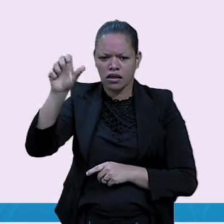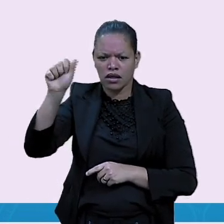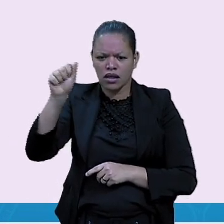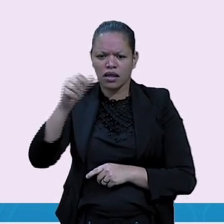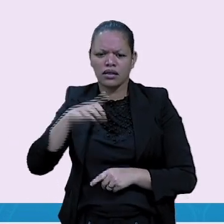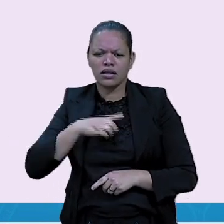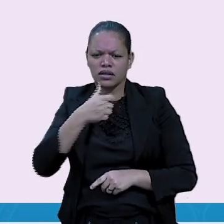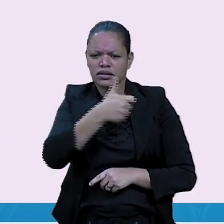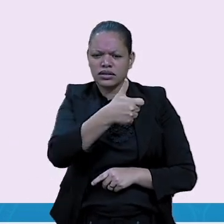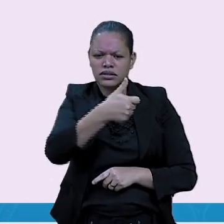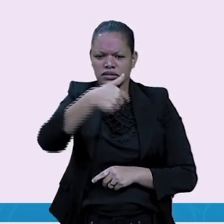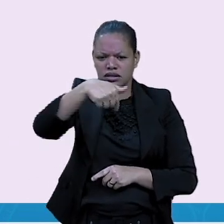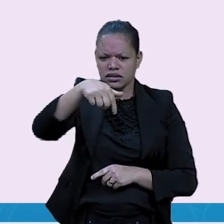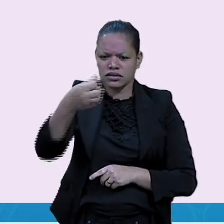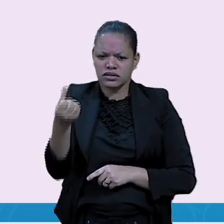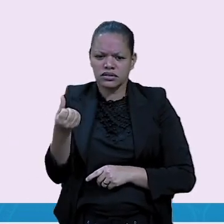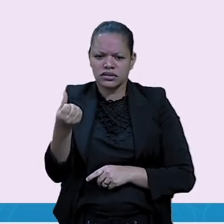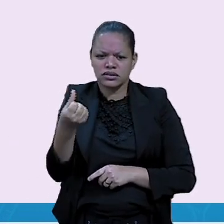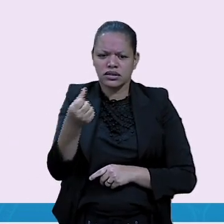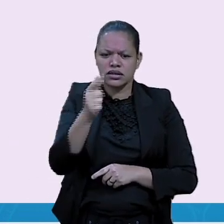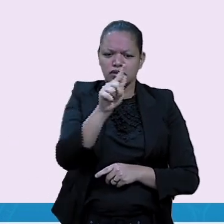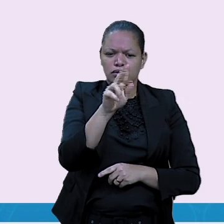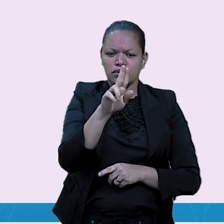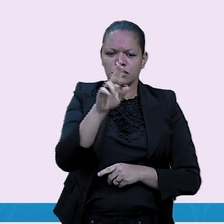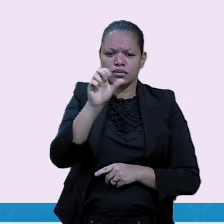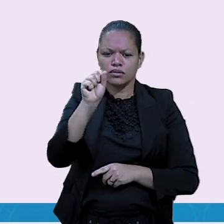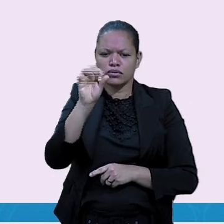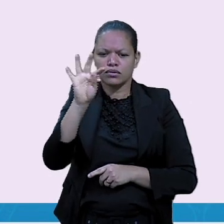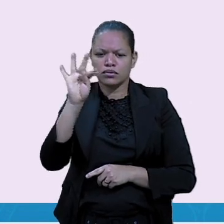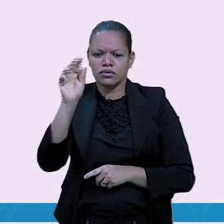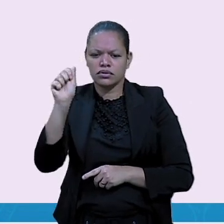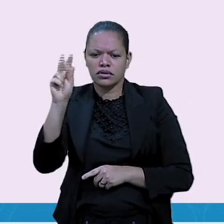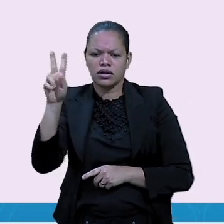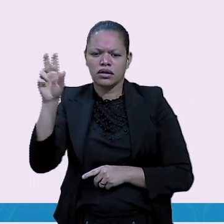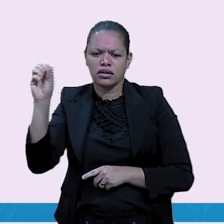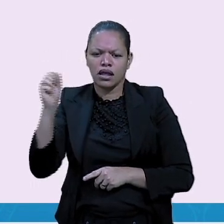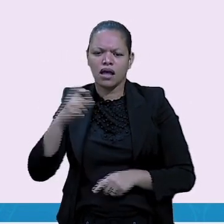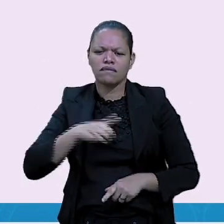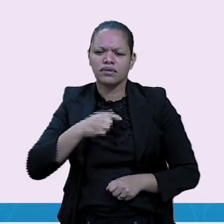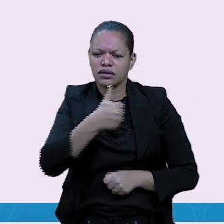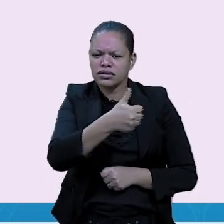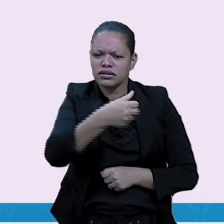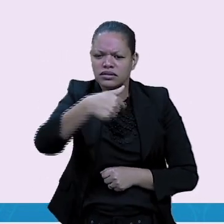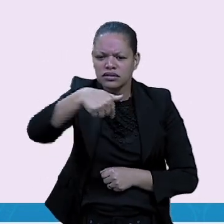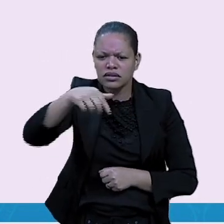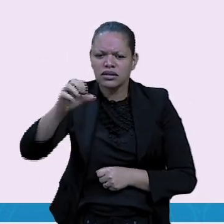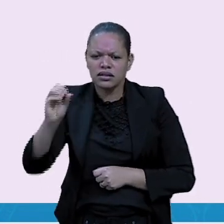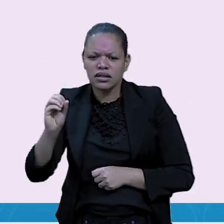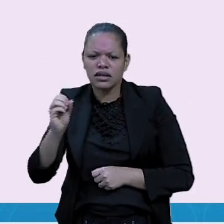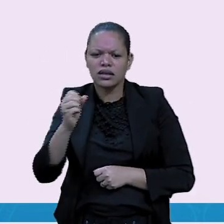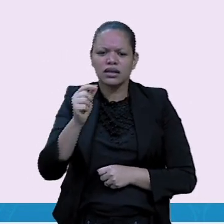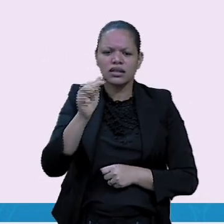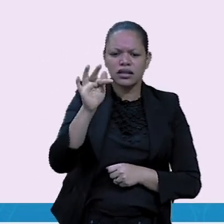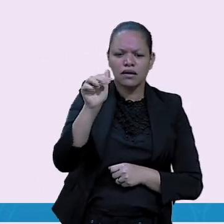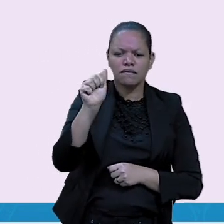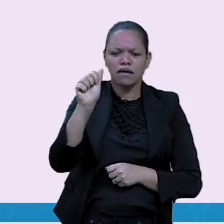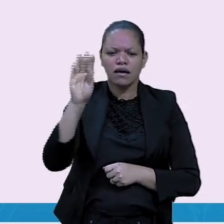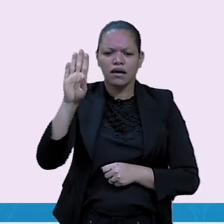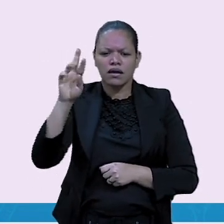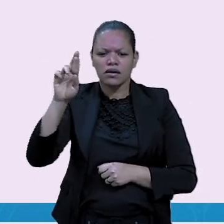176. O Gustavo tem 170 centímetros. O Fabrício,